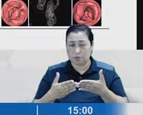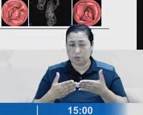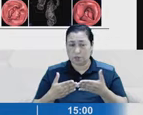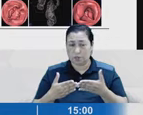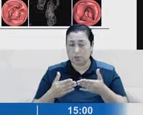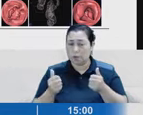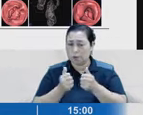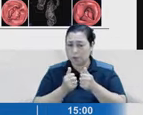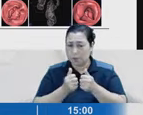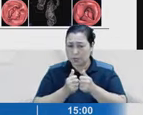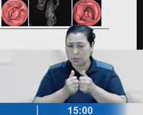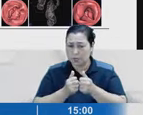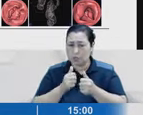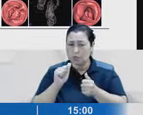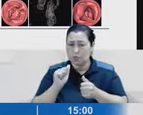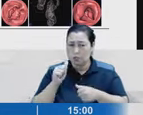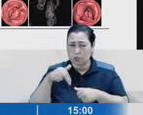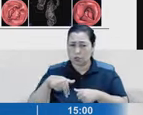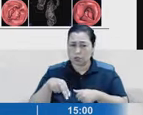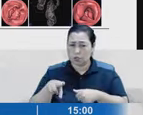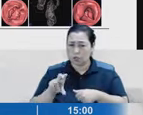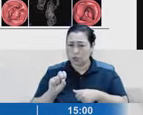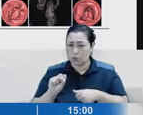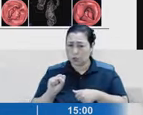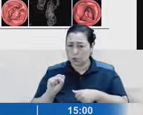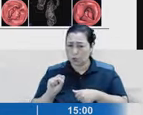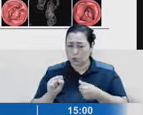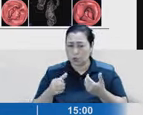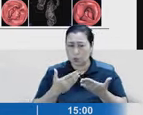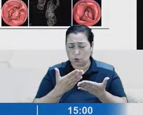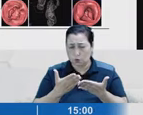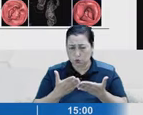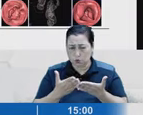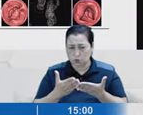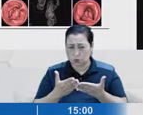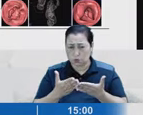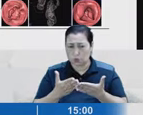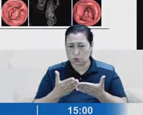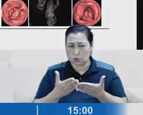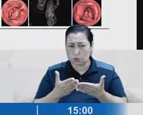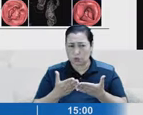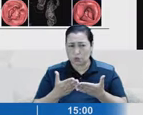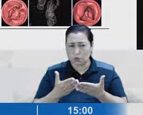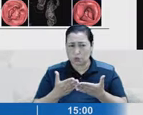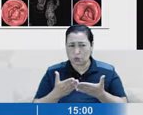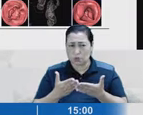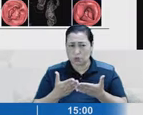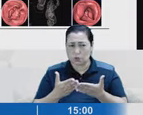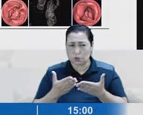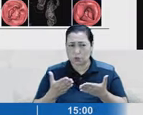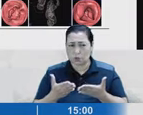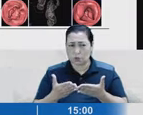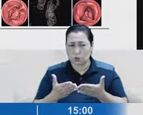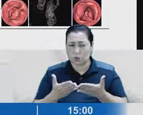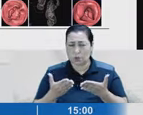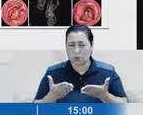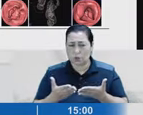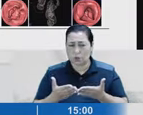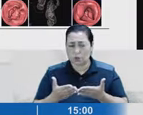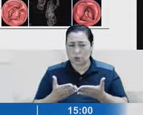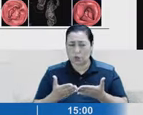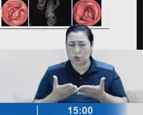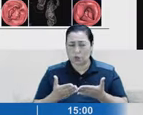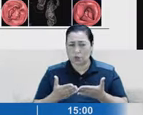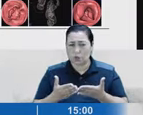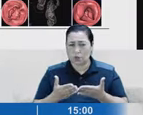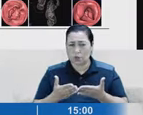ânus, onde não dá tempo das bactérias fazerem esse trabalho, e o sangue é vivo, é um